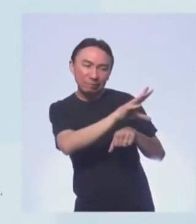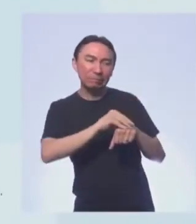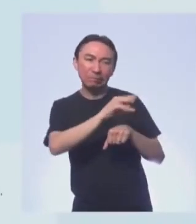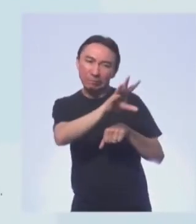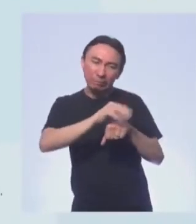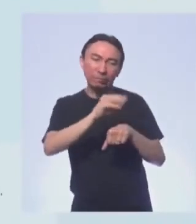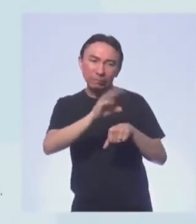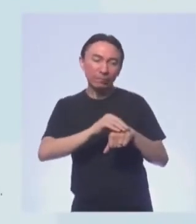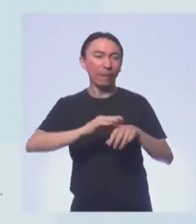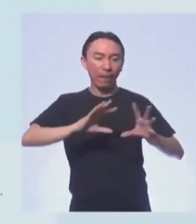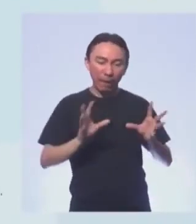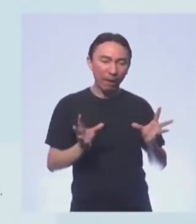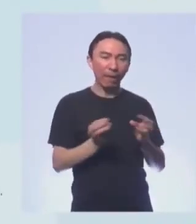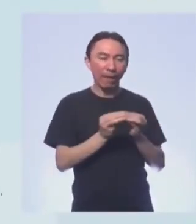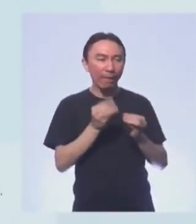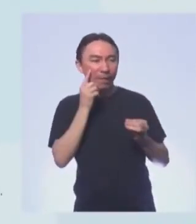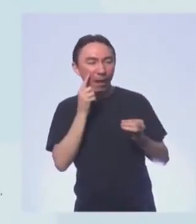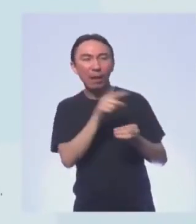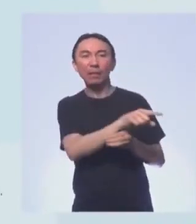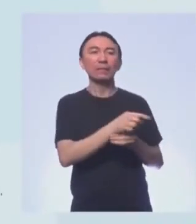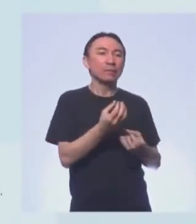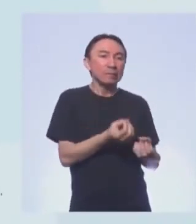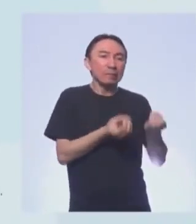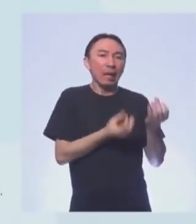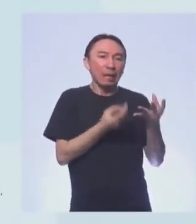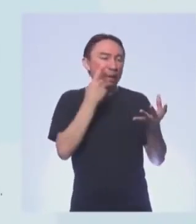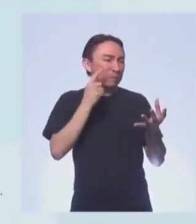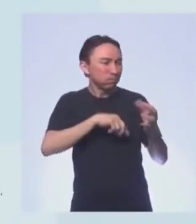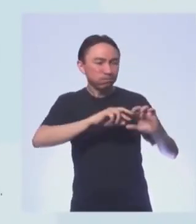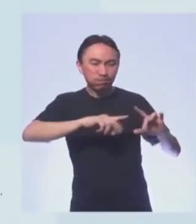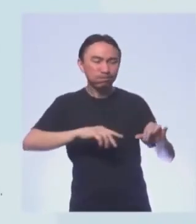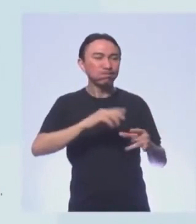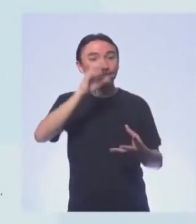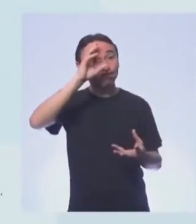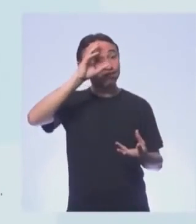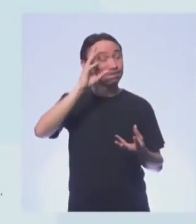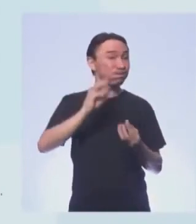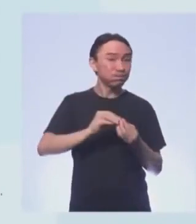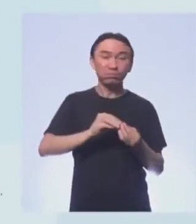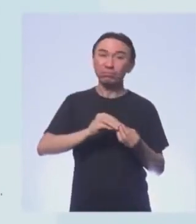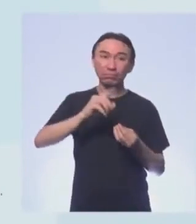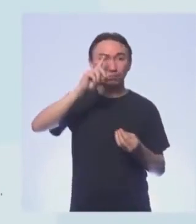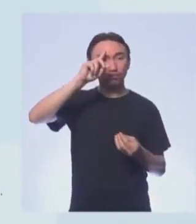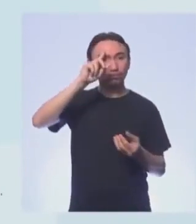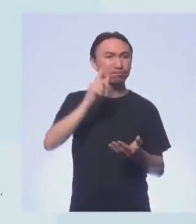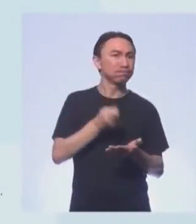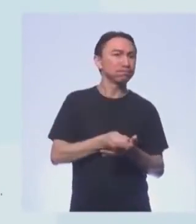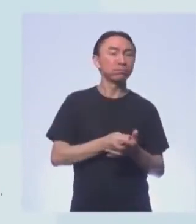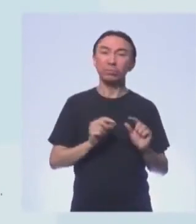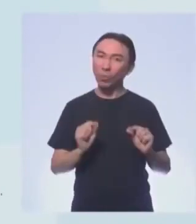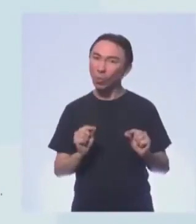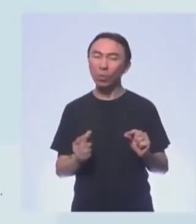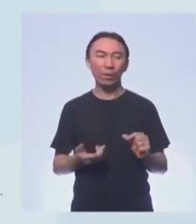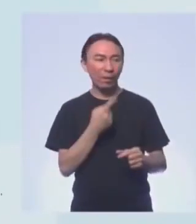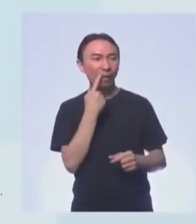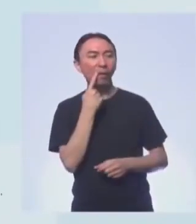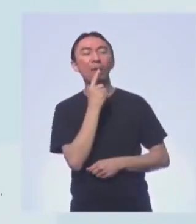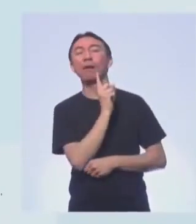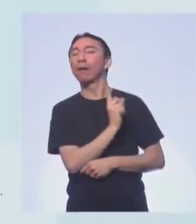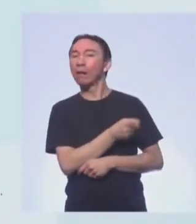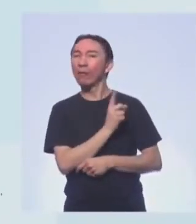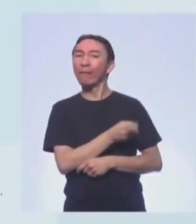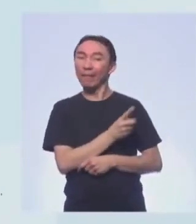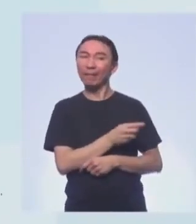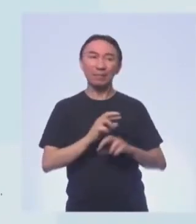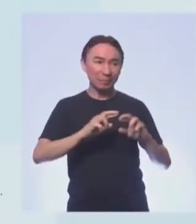resumo, apresentação e interpretação dos dados, assim como tirar conclusões sobre as características das fontes de onde estes foram retirados